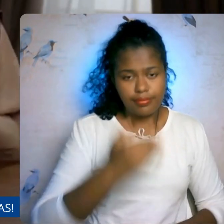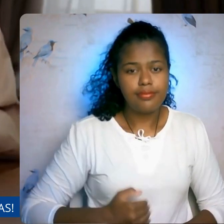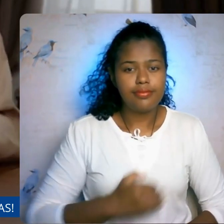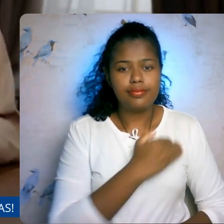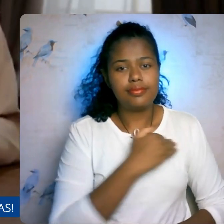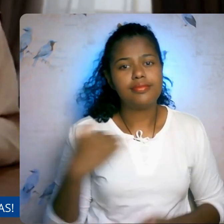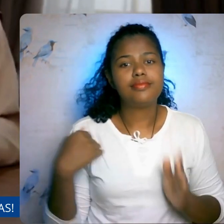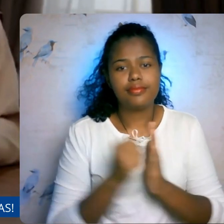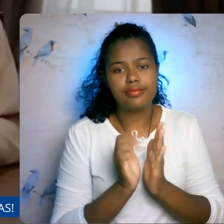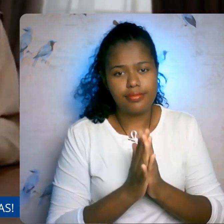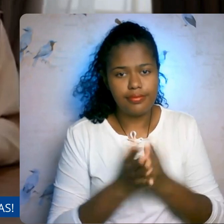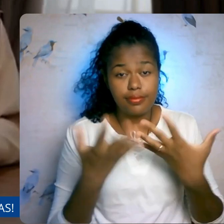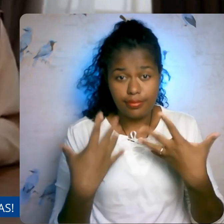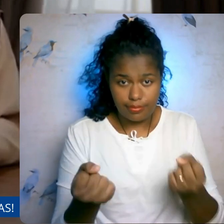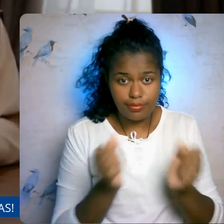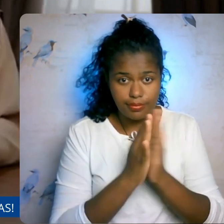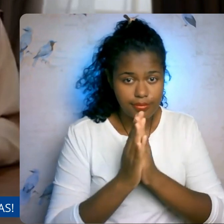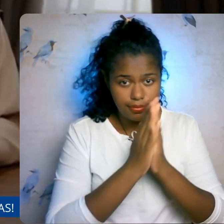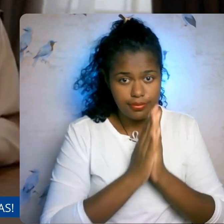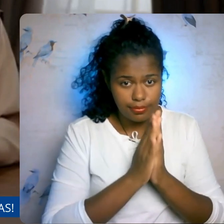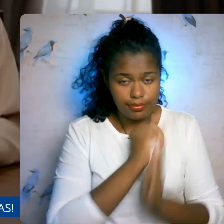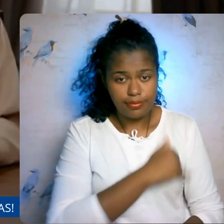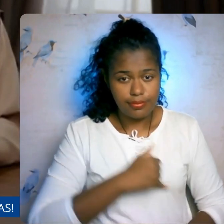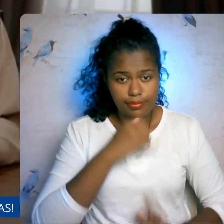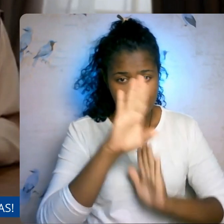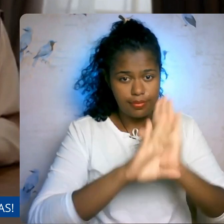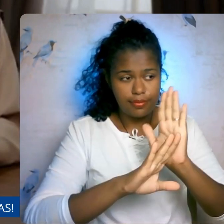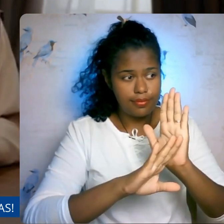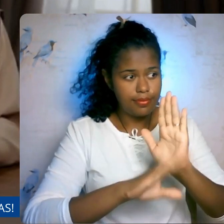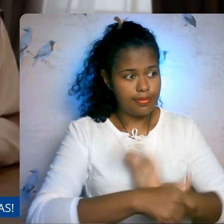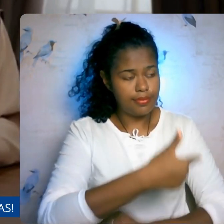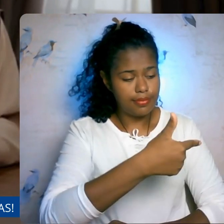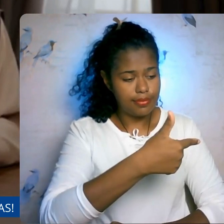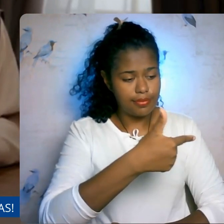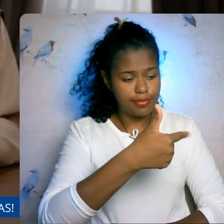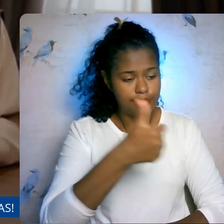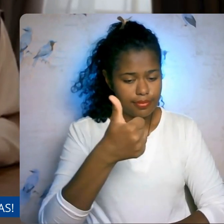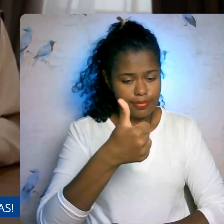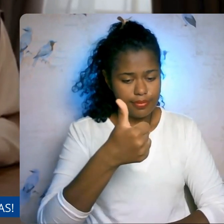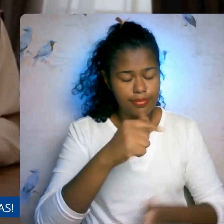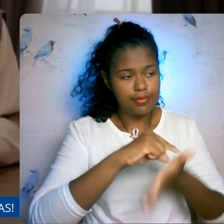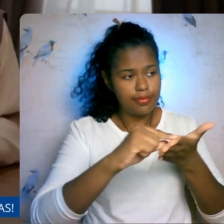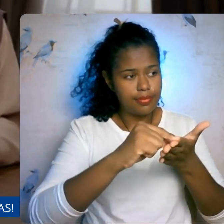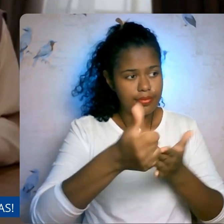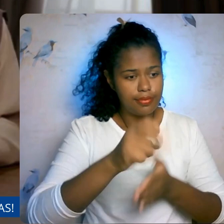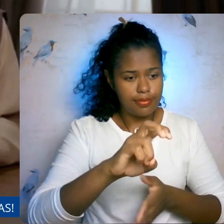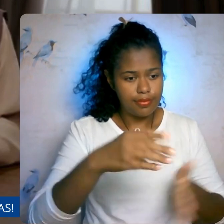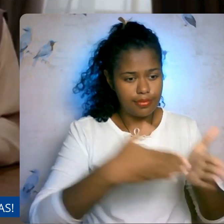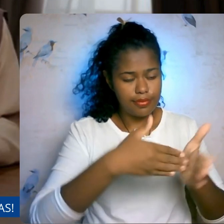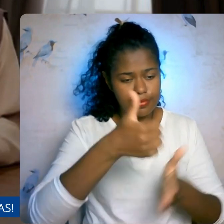Santo. Amém. Vamos meditar João, capítulo 21, versículo de 15 a 19.